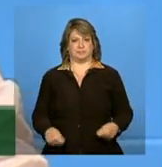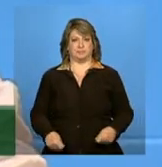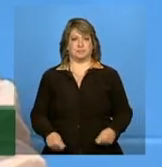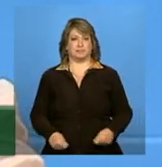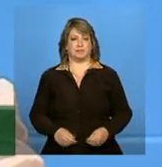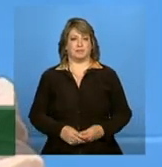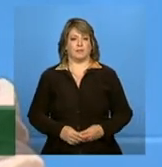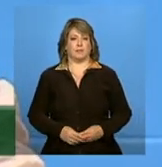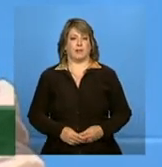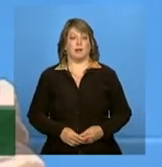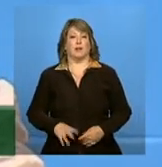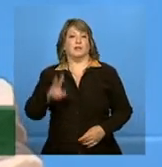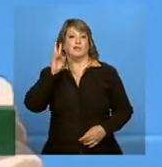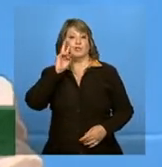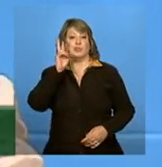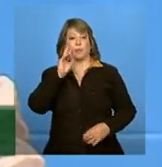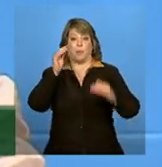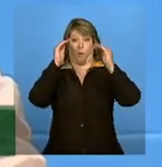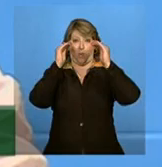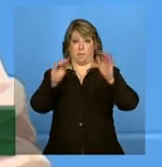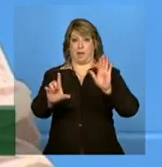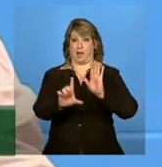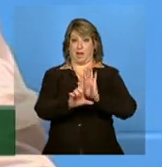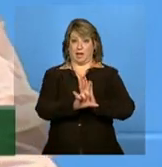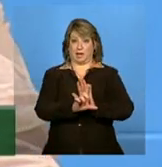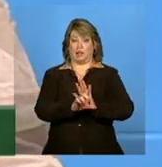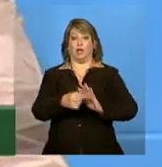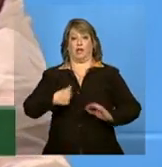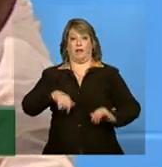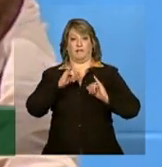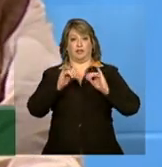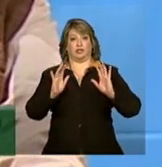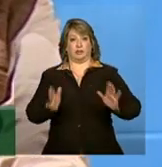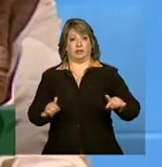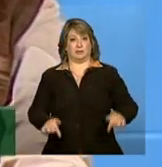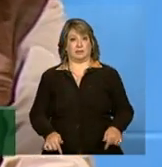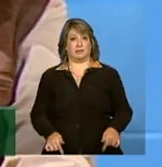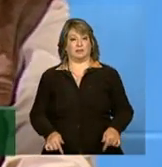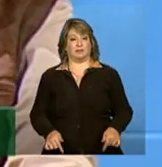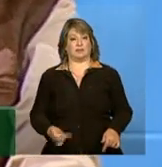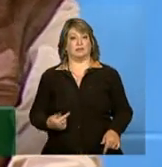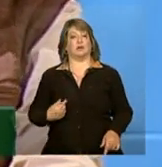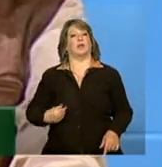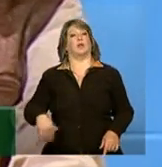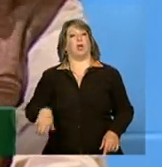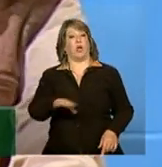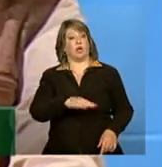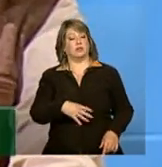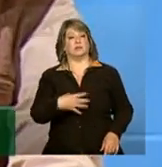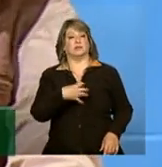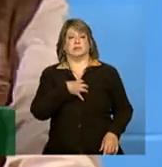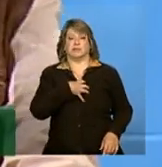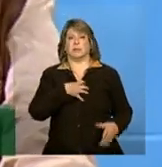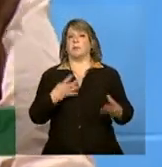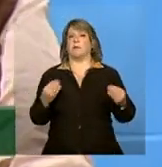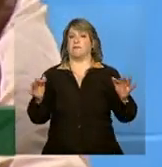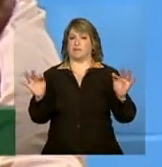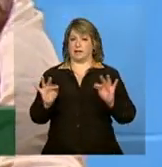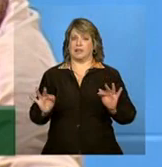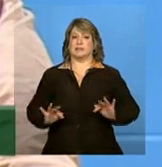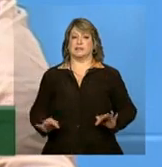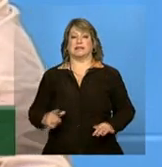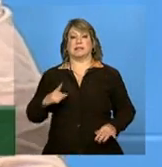Quanto à aplicação da lei, que nós também já mencionamos aqui, nós ficamos felizes de